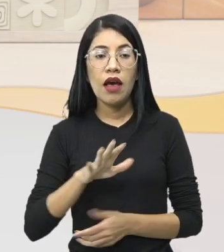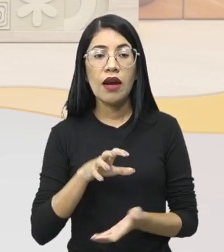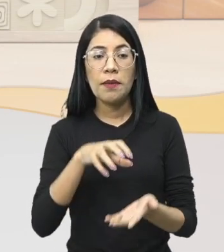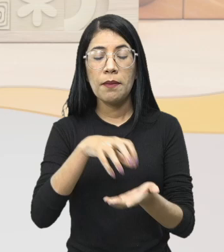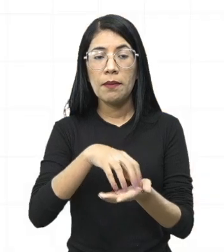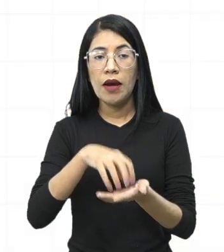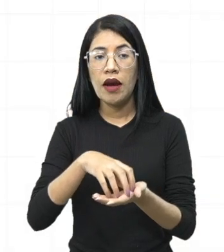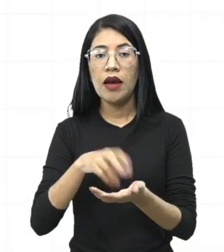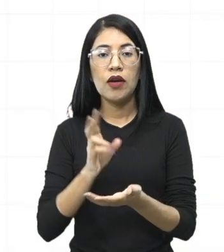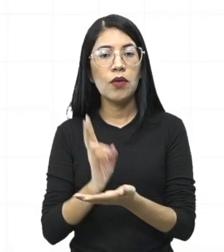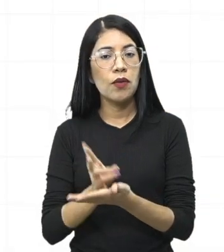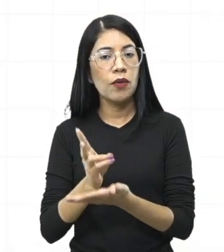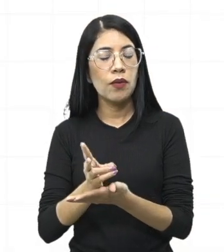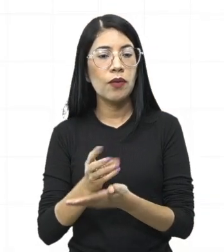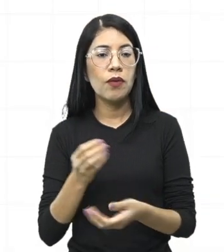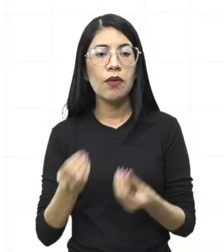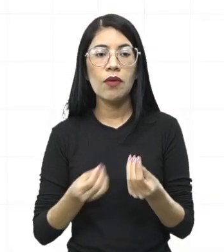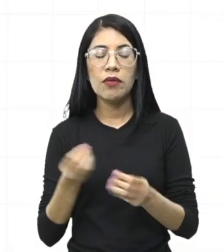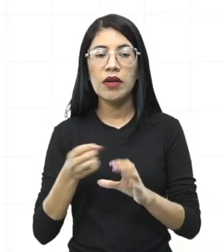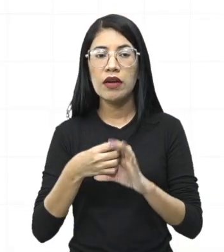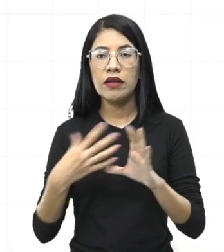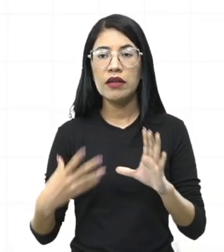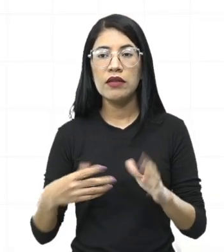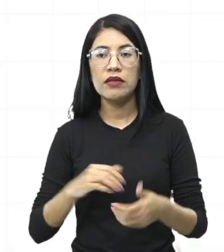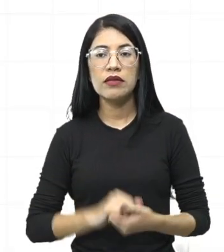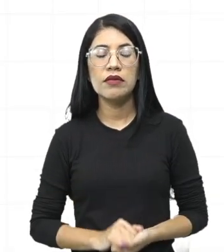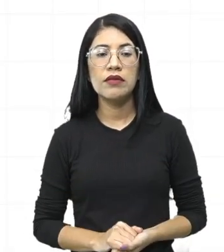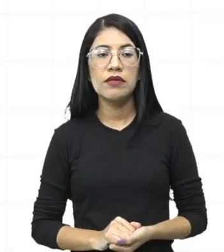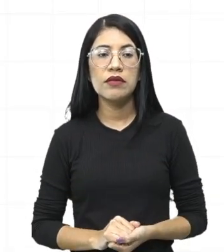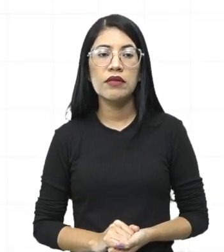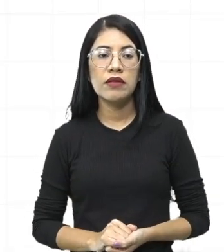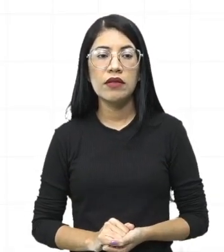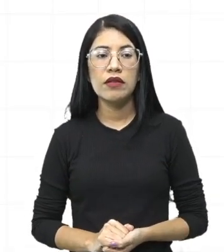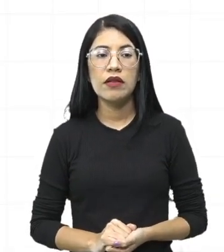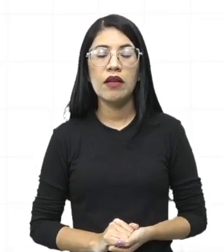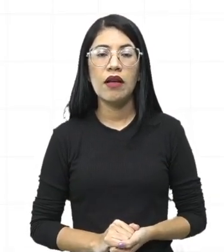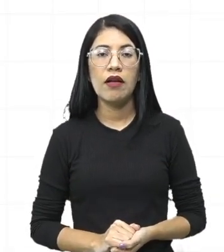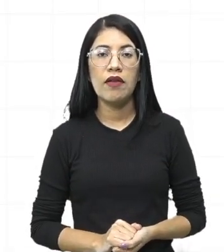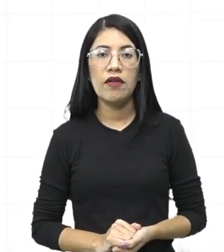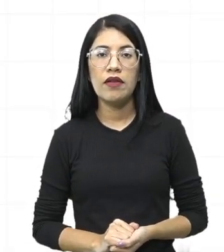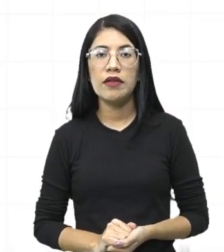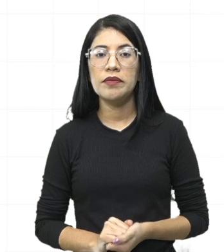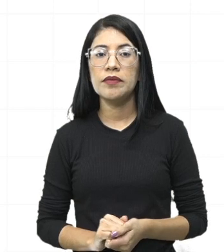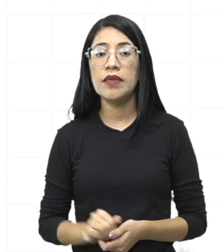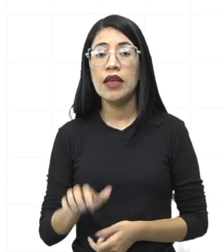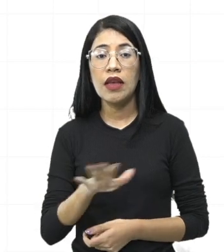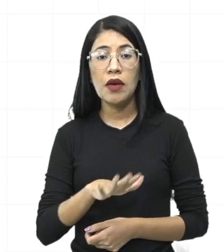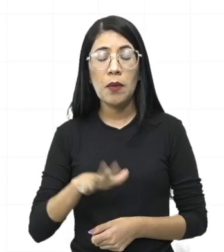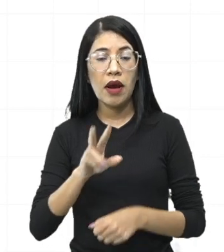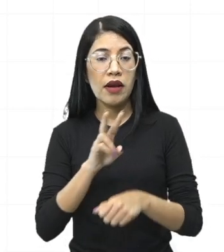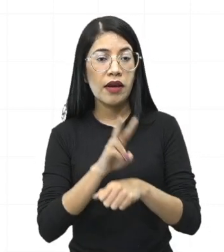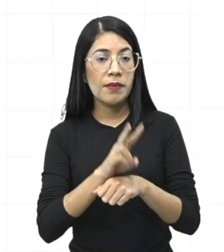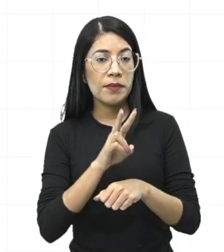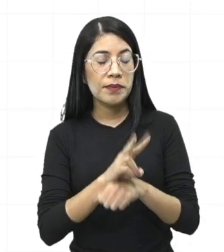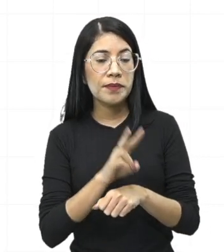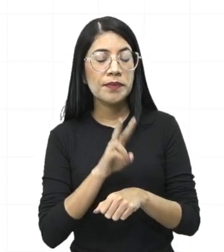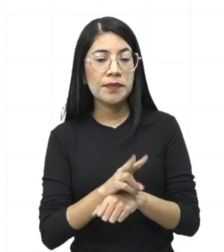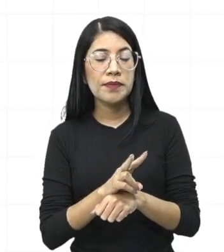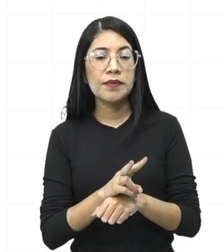preservação permanente. A gente vai verificar algumas características. Nós temos aí uma área